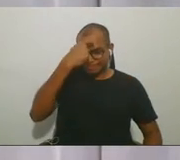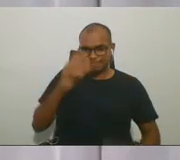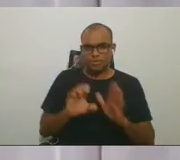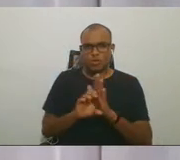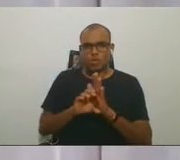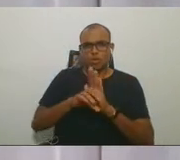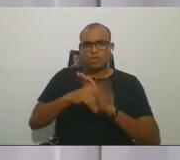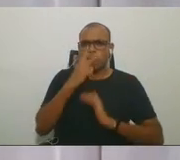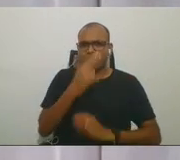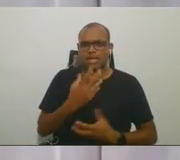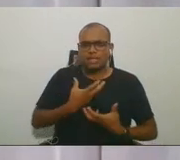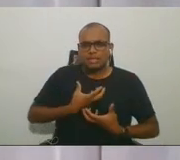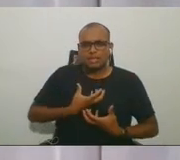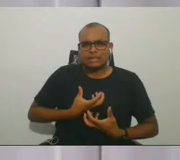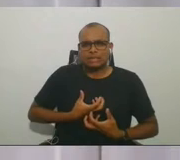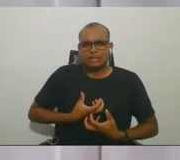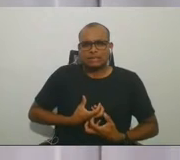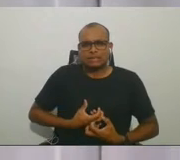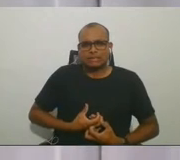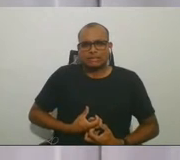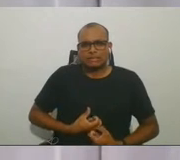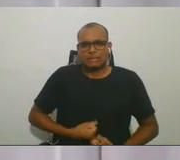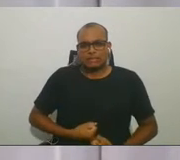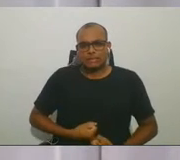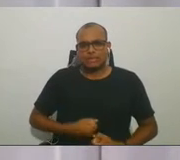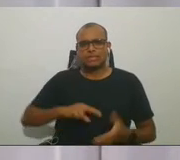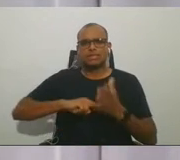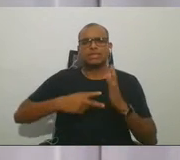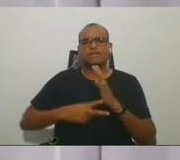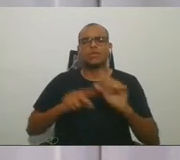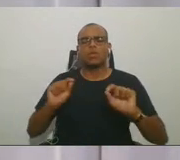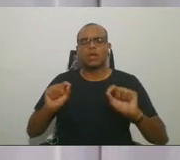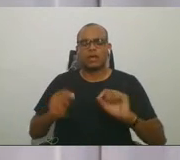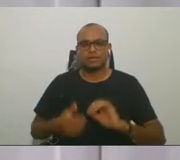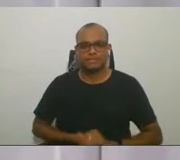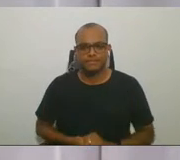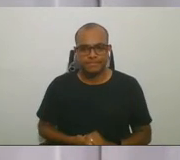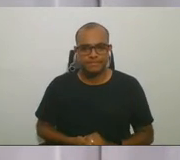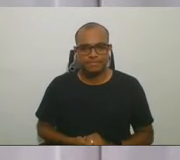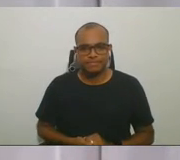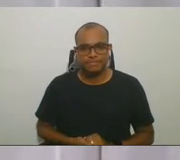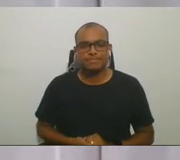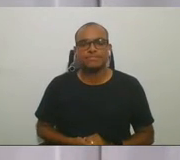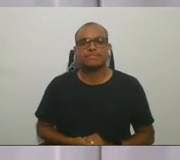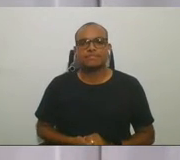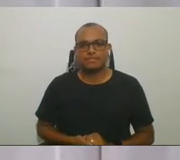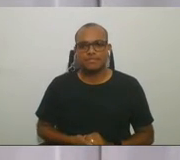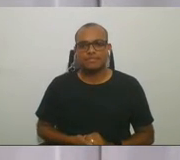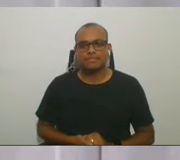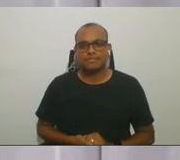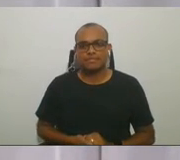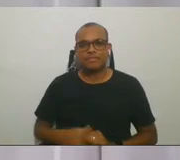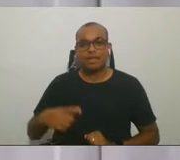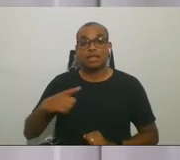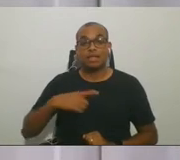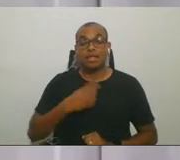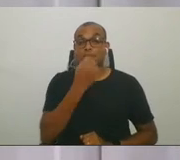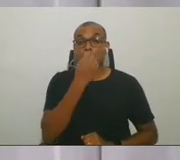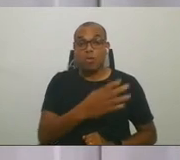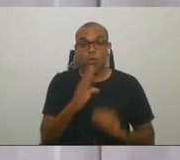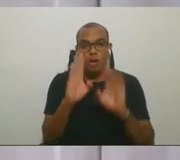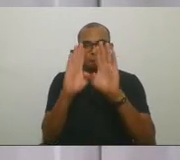ressentimento preventivo. O que quero dizer com isto? Tem uma boa bibliografia sobre